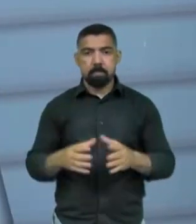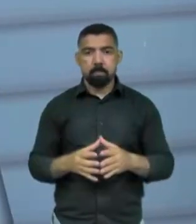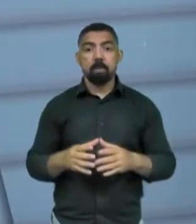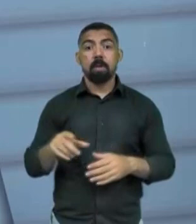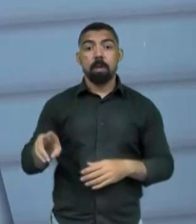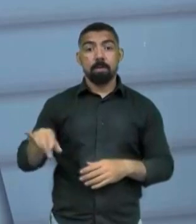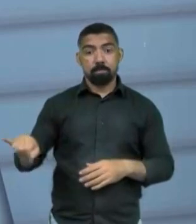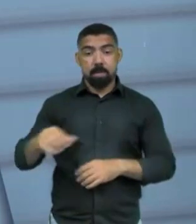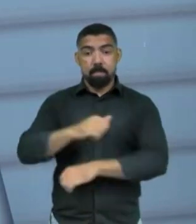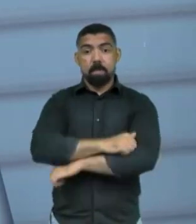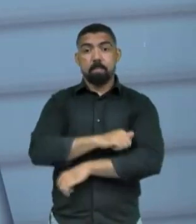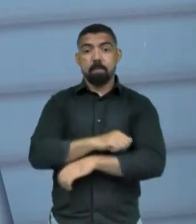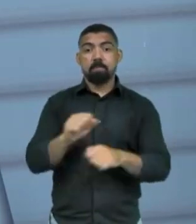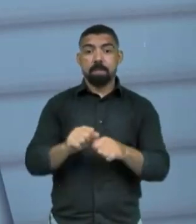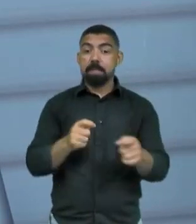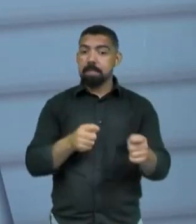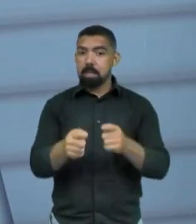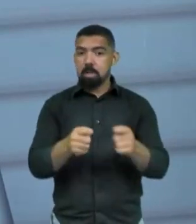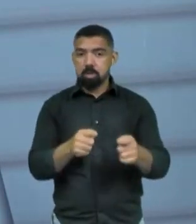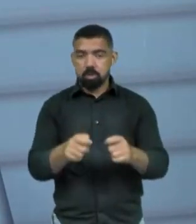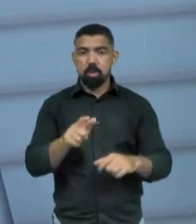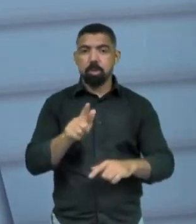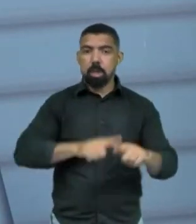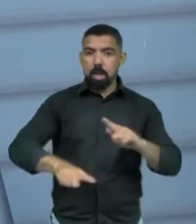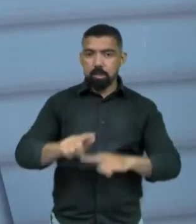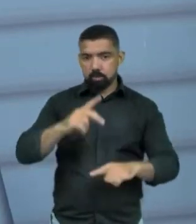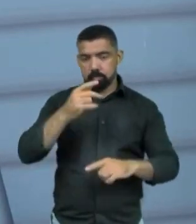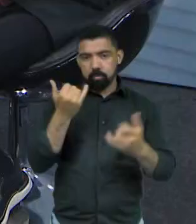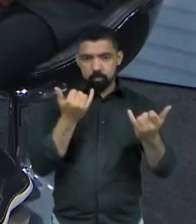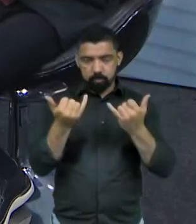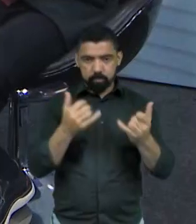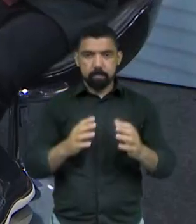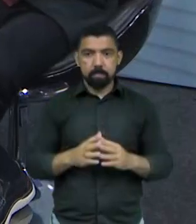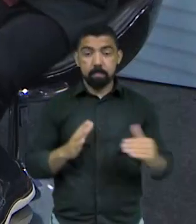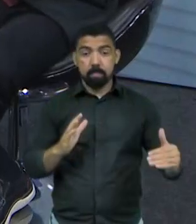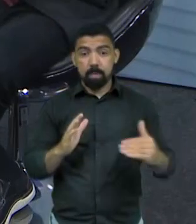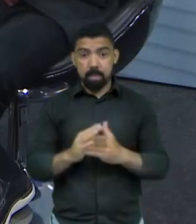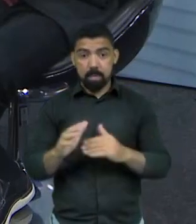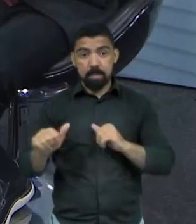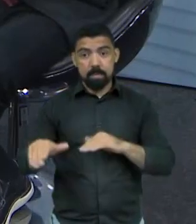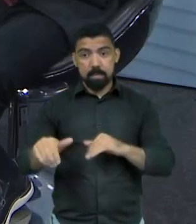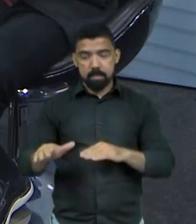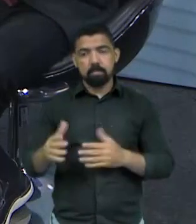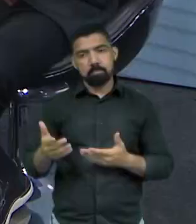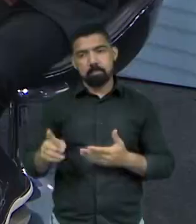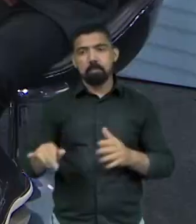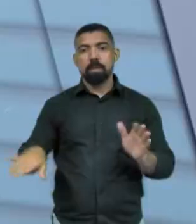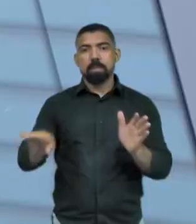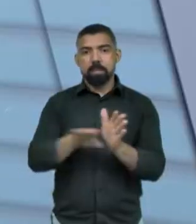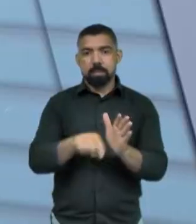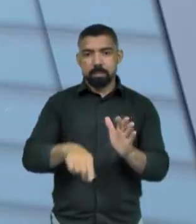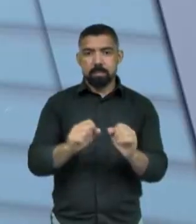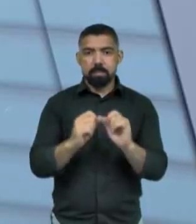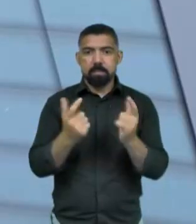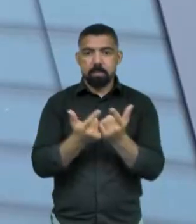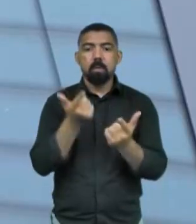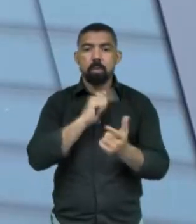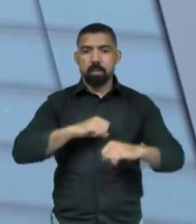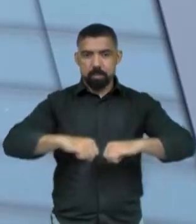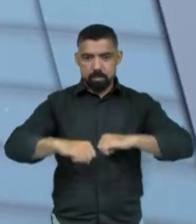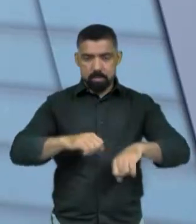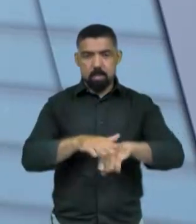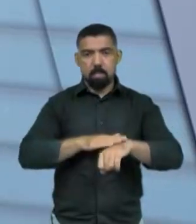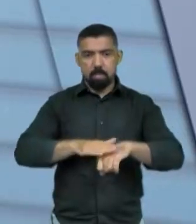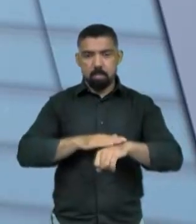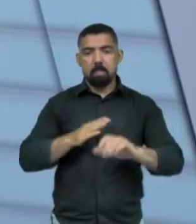essa gestão, né, dessas informações. Bom, até setembro, quando deverá chegar aqui a Assembleia, para que a Assembleia debata, prova,